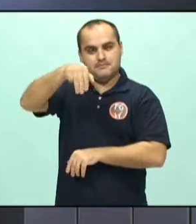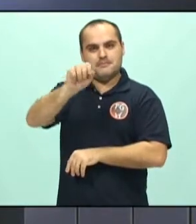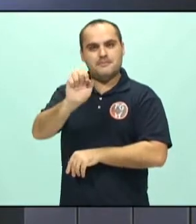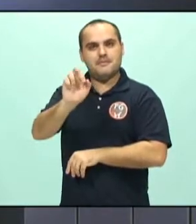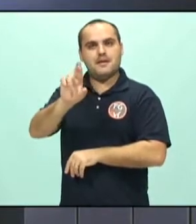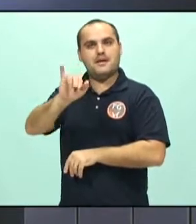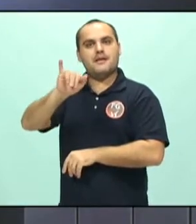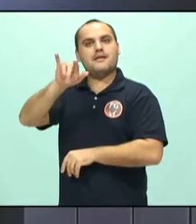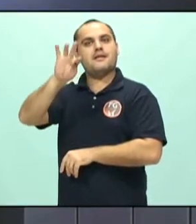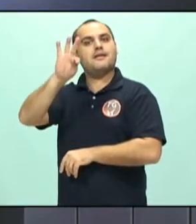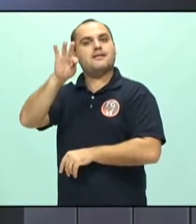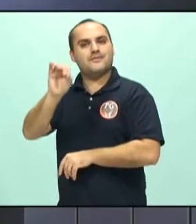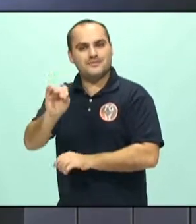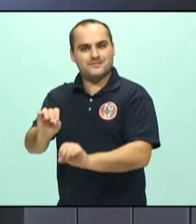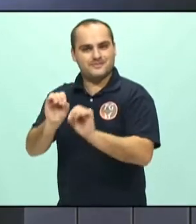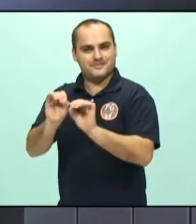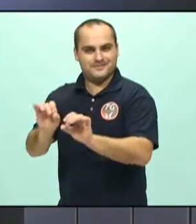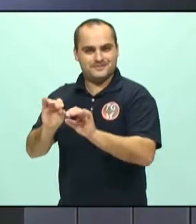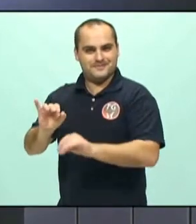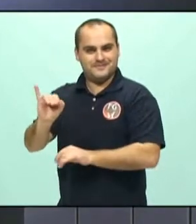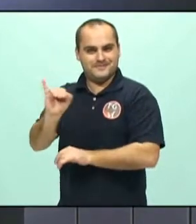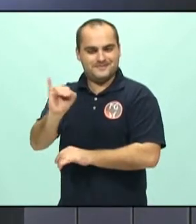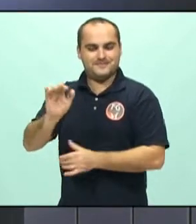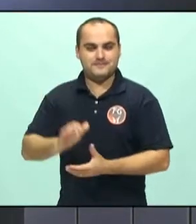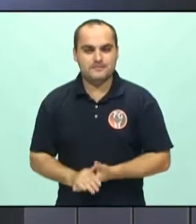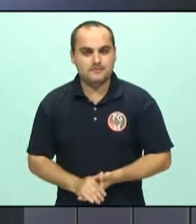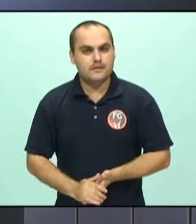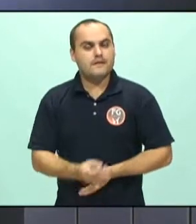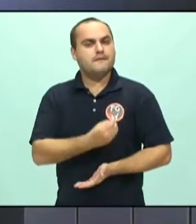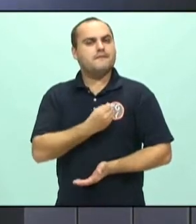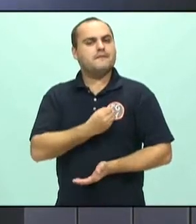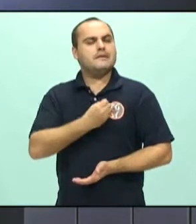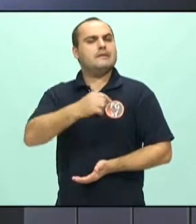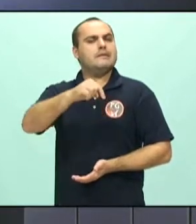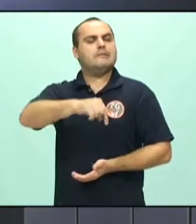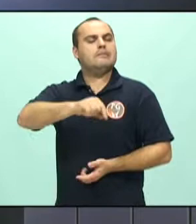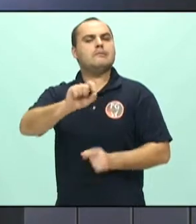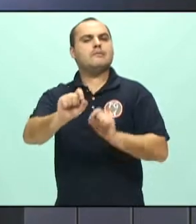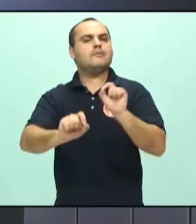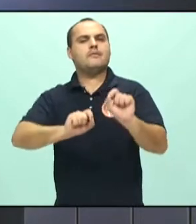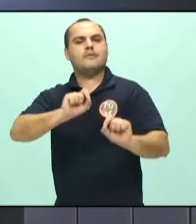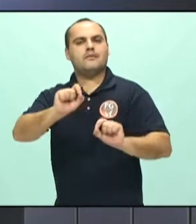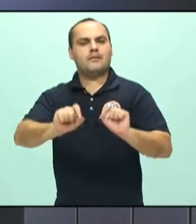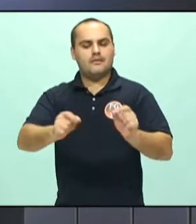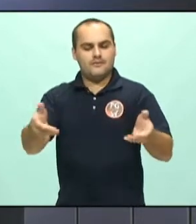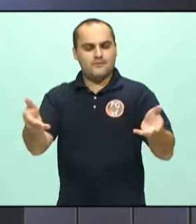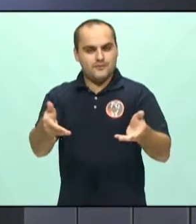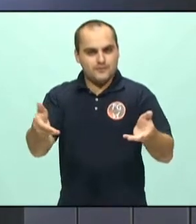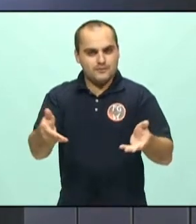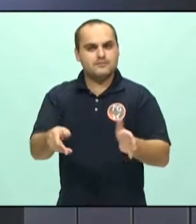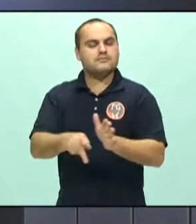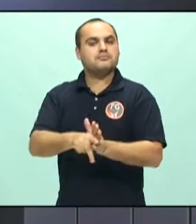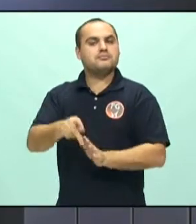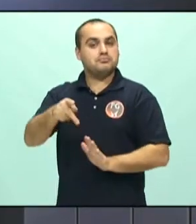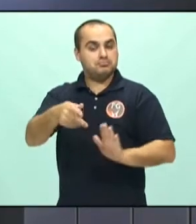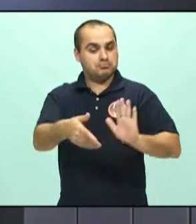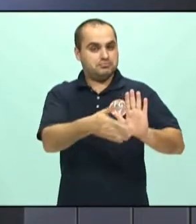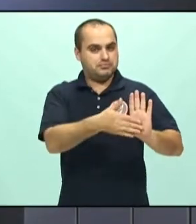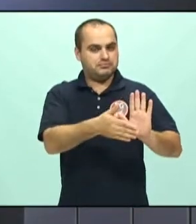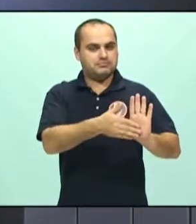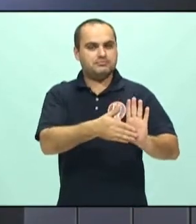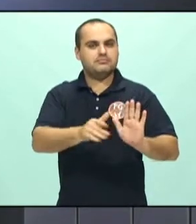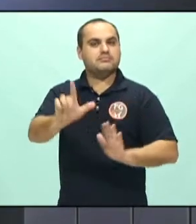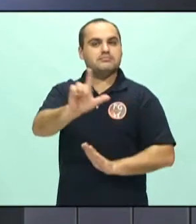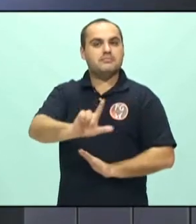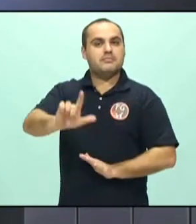Itajaí. Está conosco aqui no estúdio para falar a respeito dessa iniciativa, dessa proposta literária, o professor